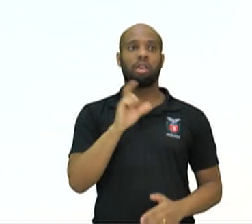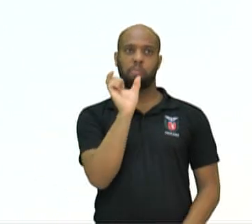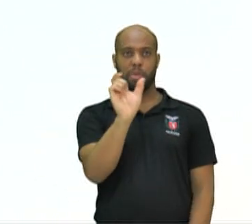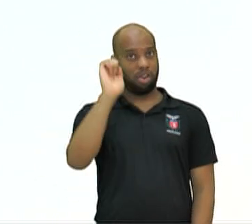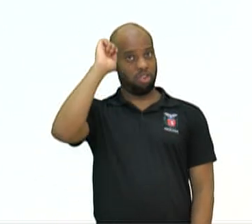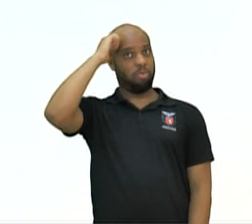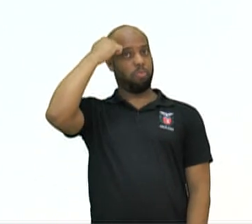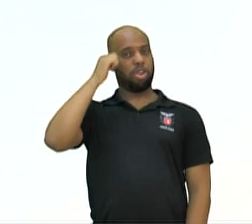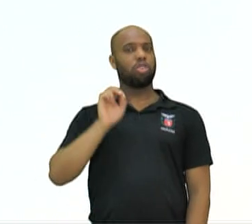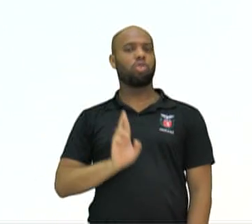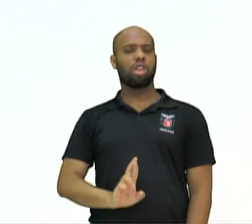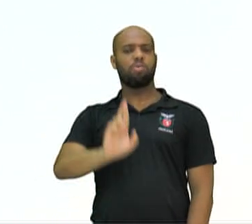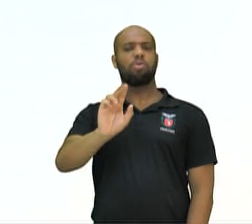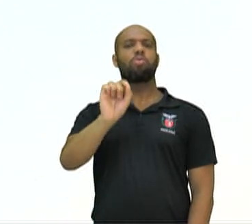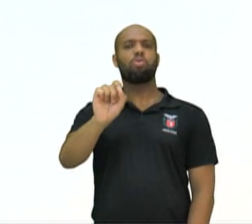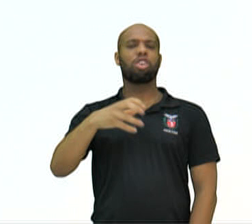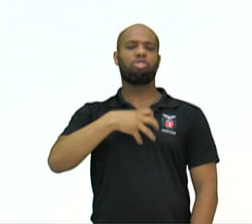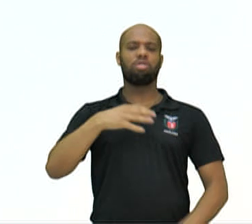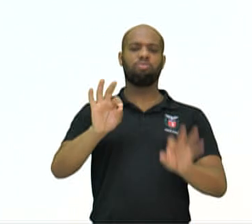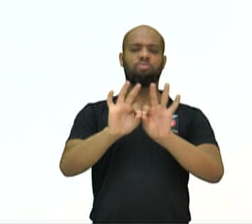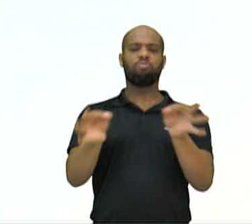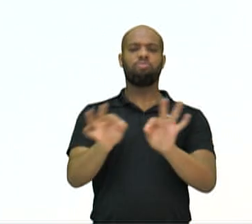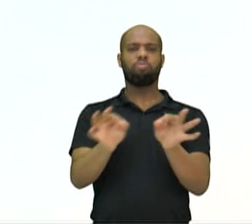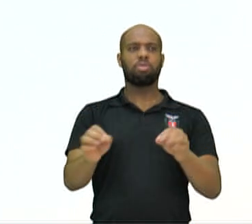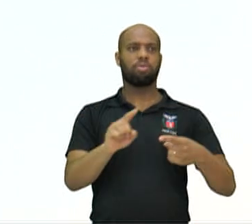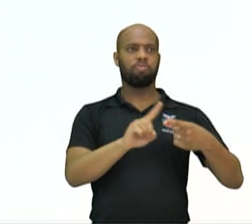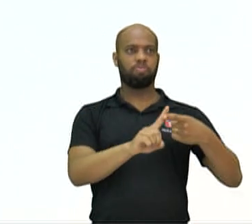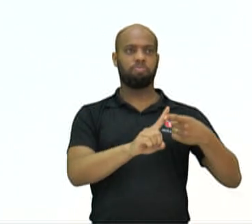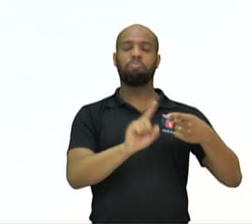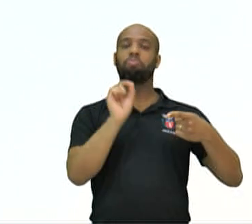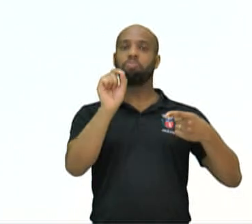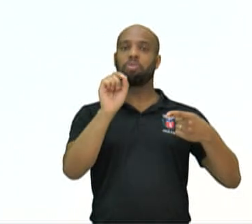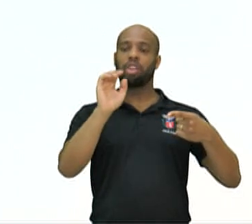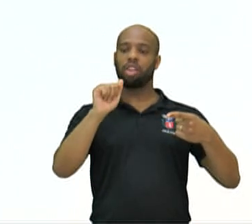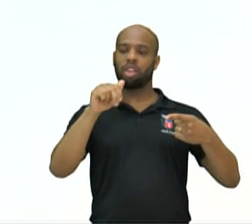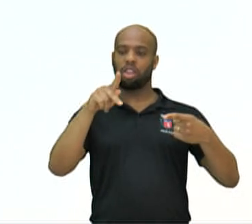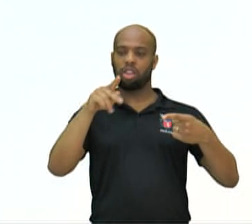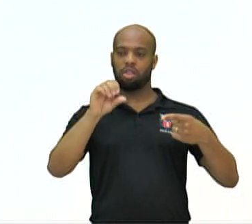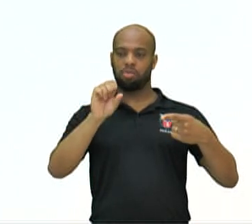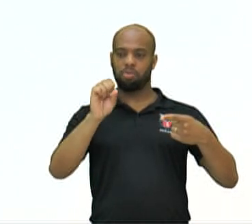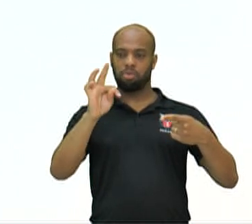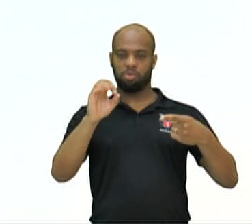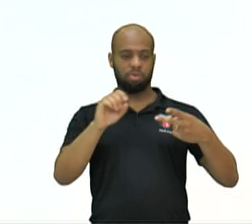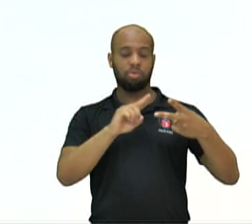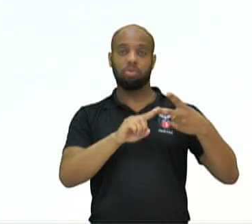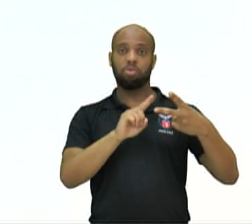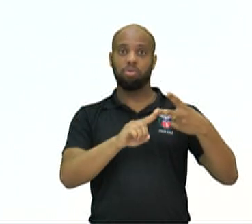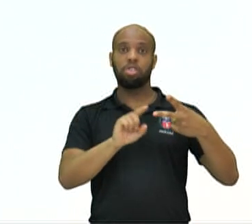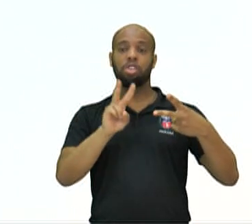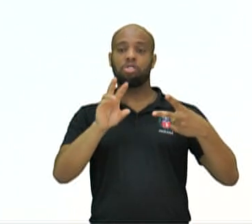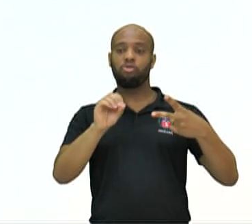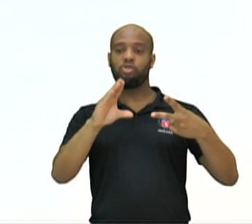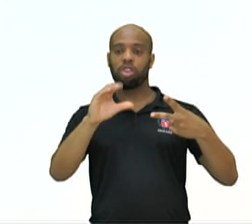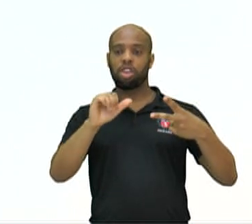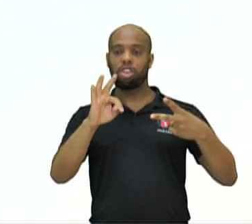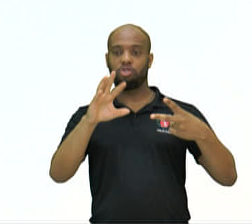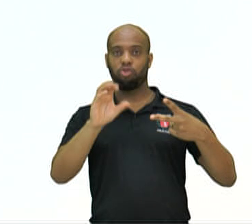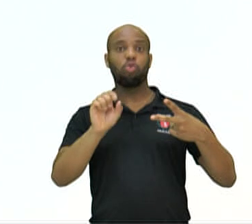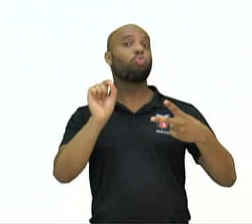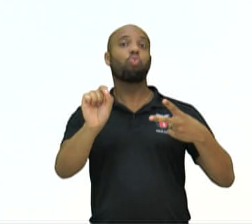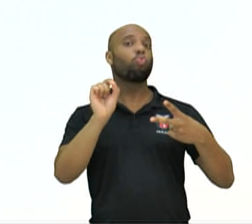refere-se qual função sintática? Letra A, aposto, letra B, o vocativo.